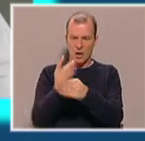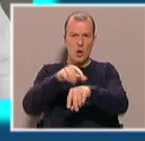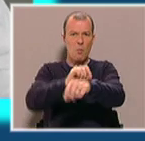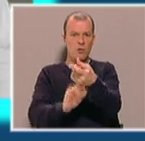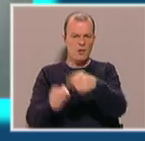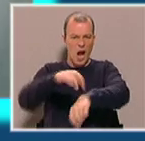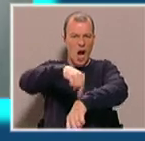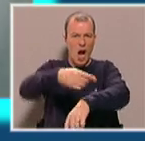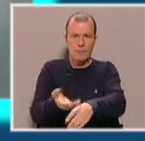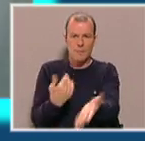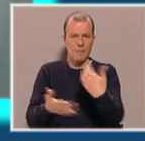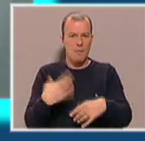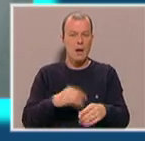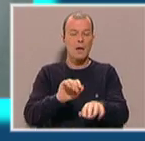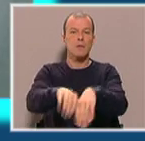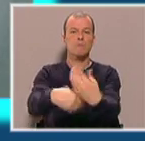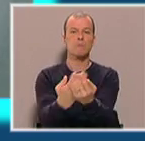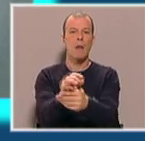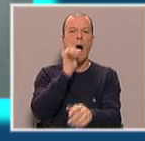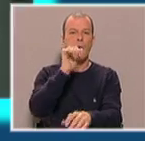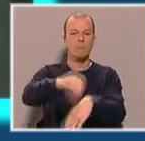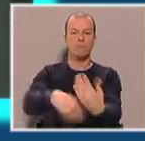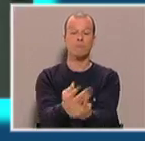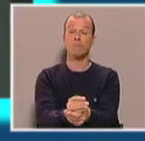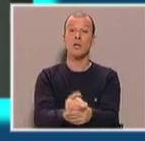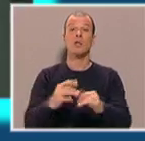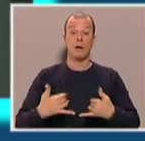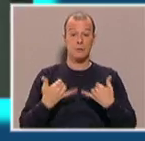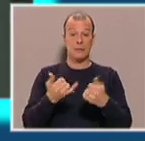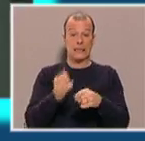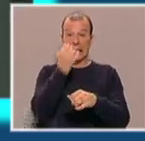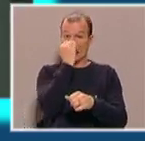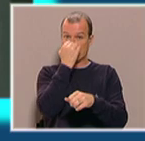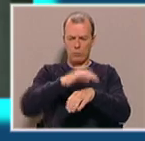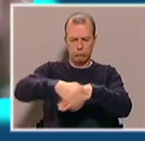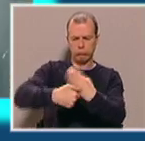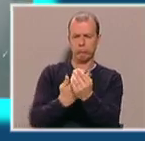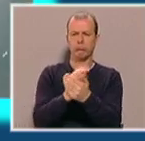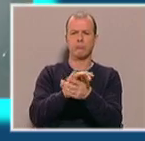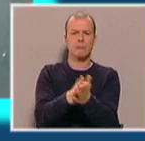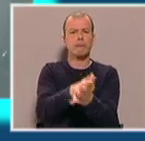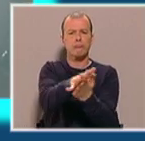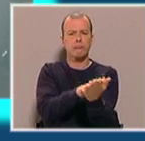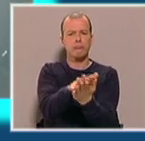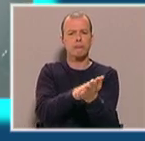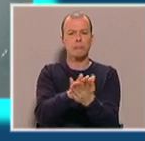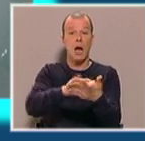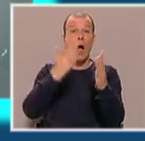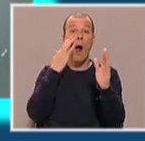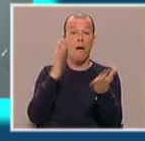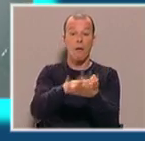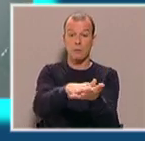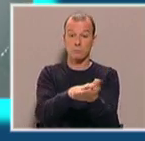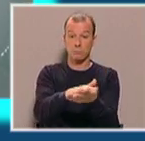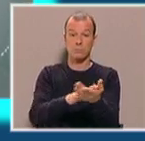ou relógio e molhar as mãos. Aplicar sabão por toda a superfície e esfregue as palmas das mãos uma na